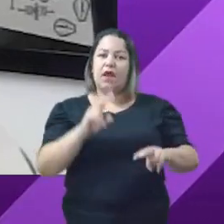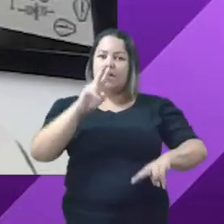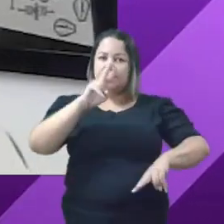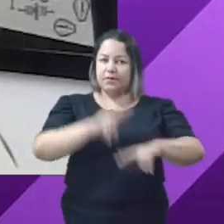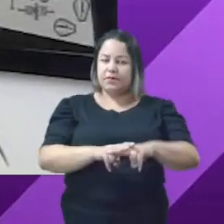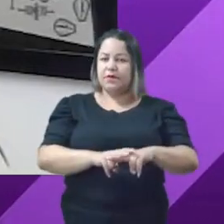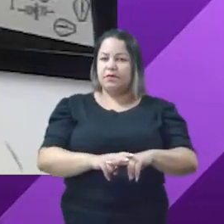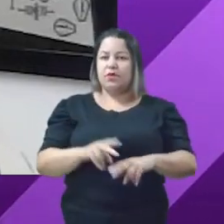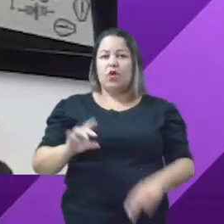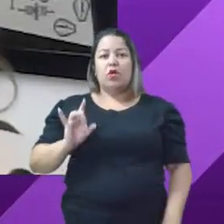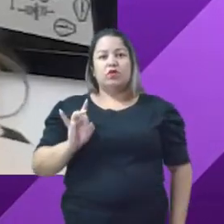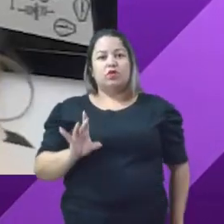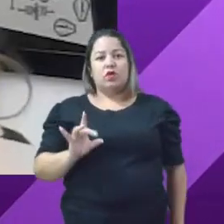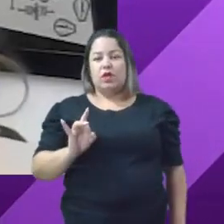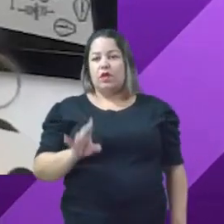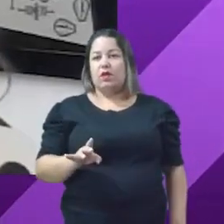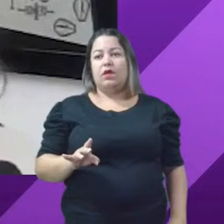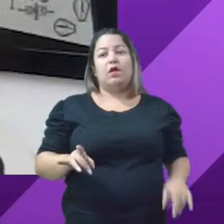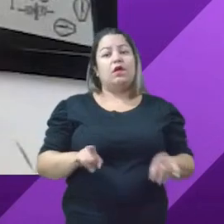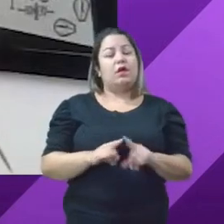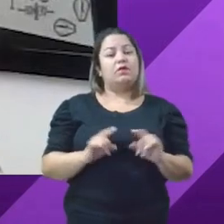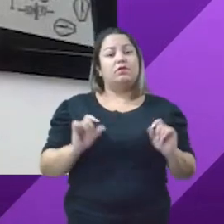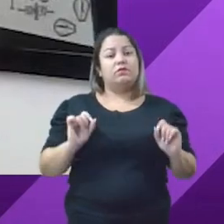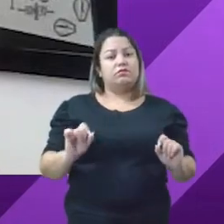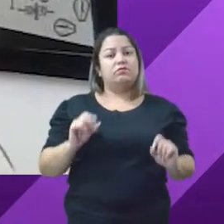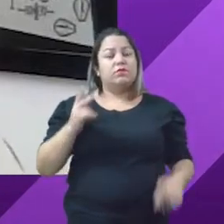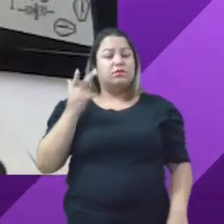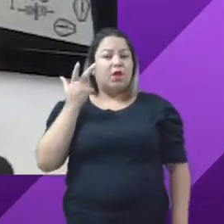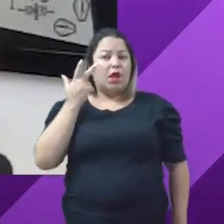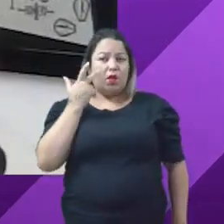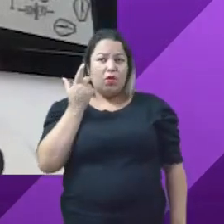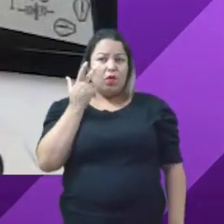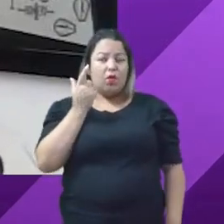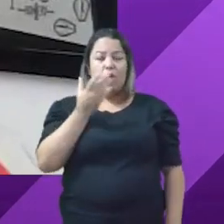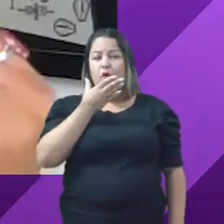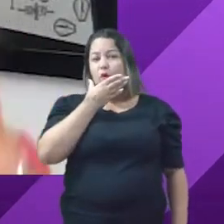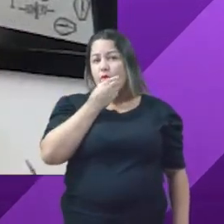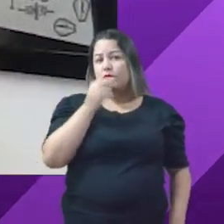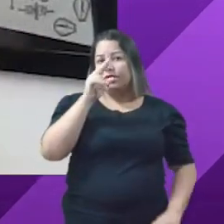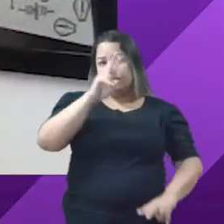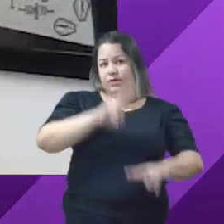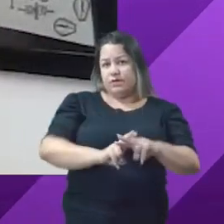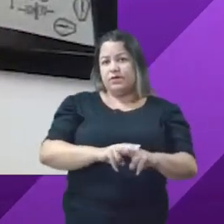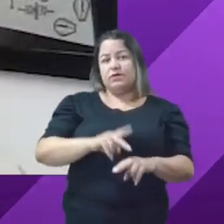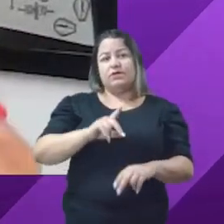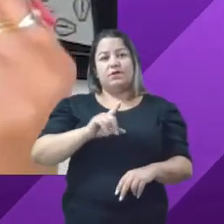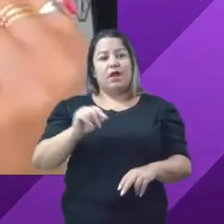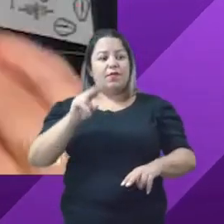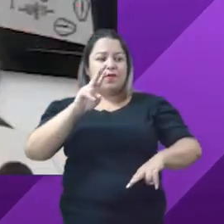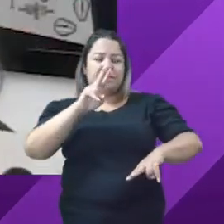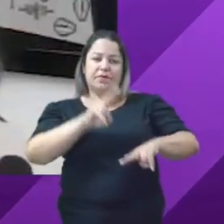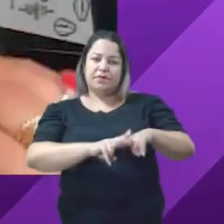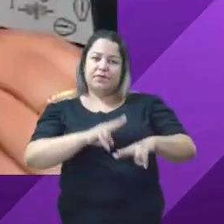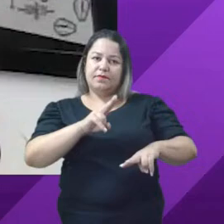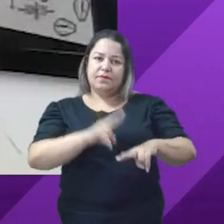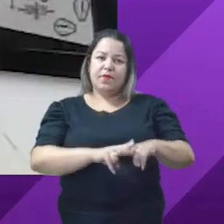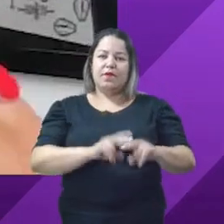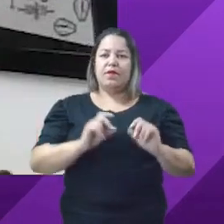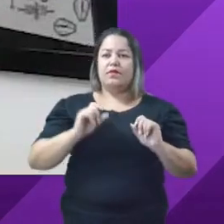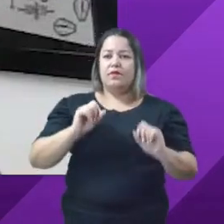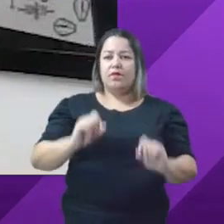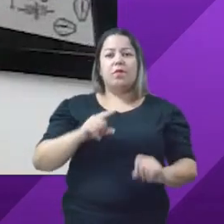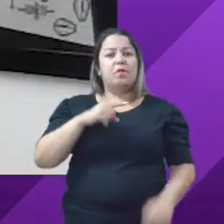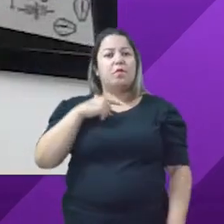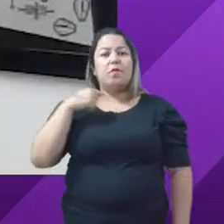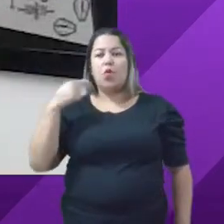prisão por si só, ela não educa. É muito comum homens agressores saírem da prisão e cometerem